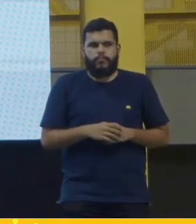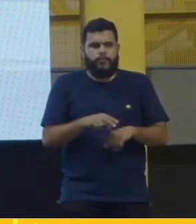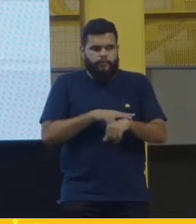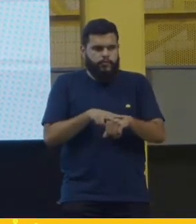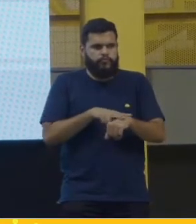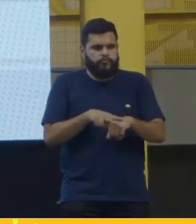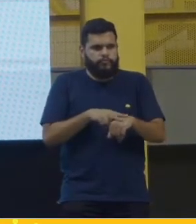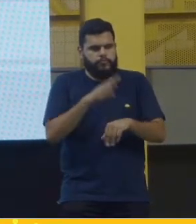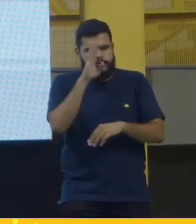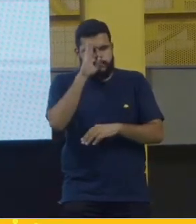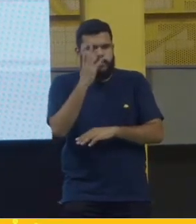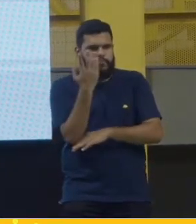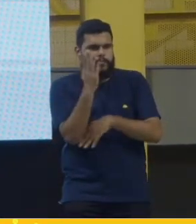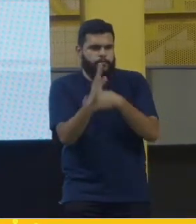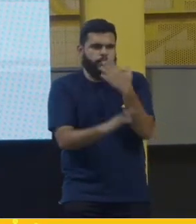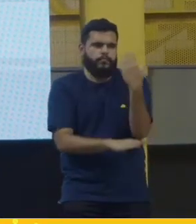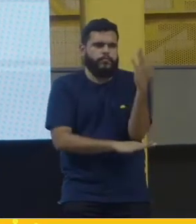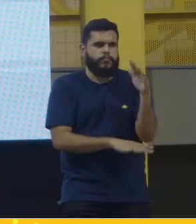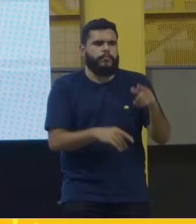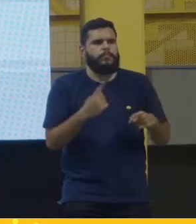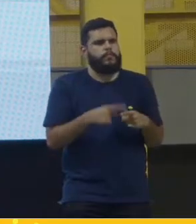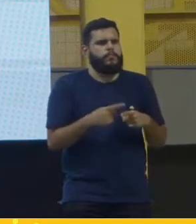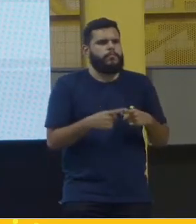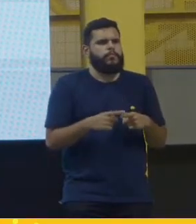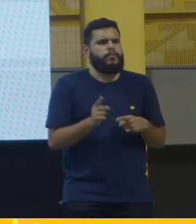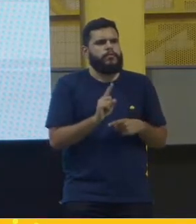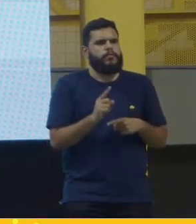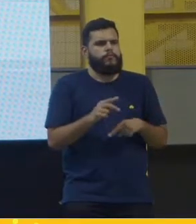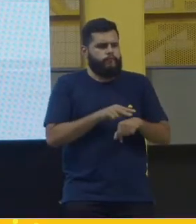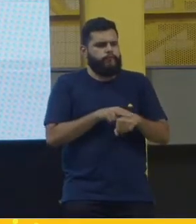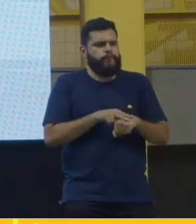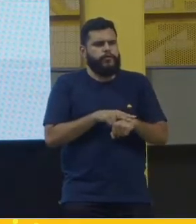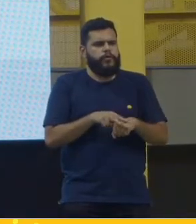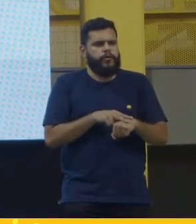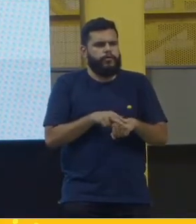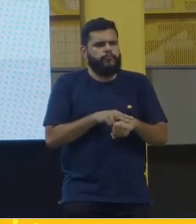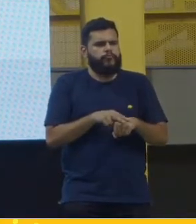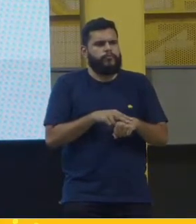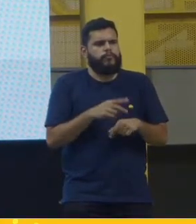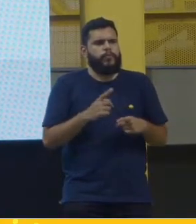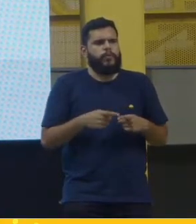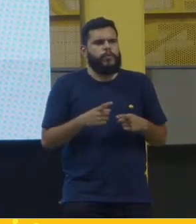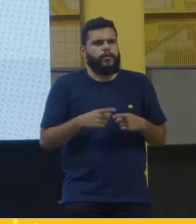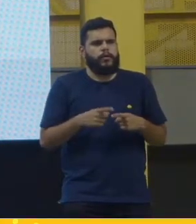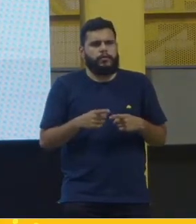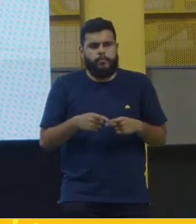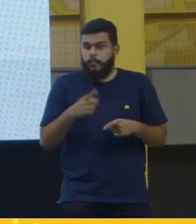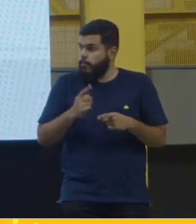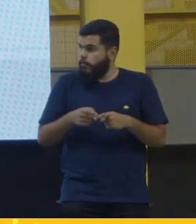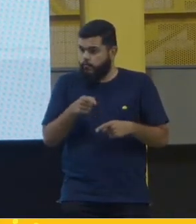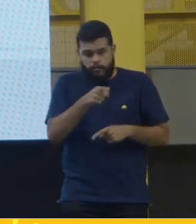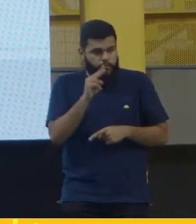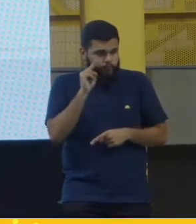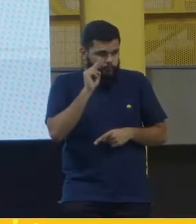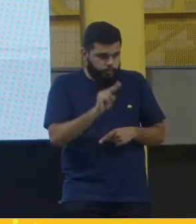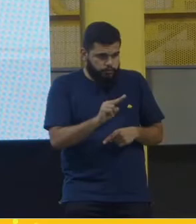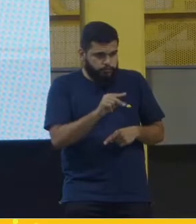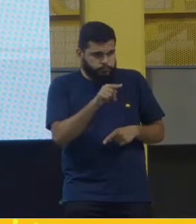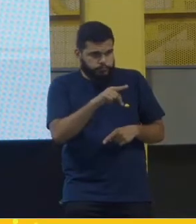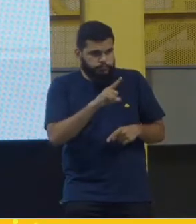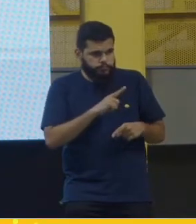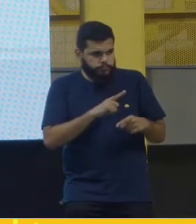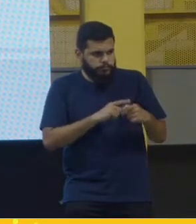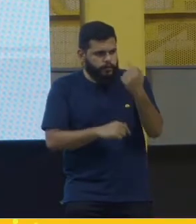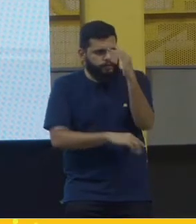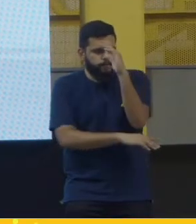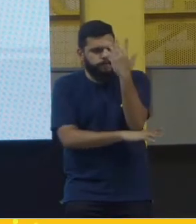Verde. Por que que não presta verde para fotossíntese? Porque se você olha para a folha e você a